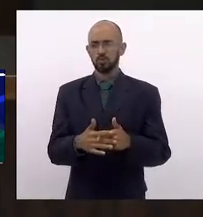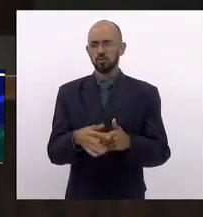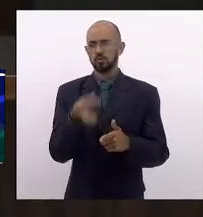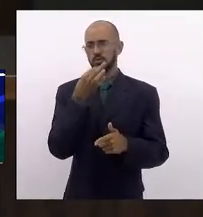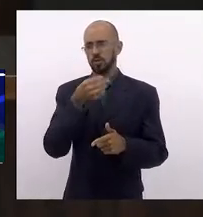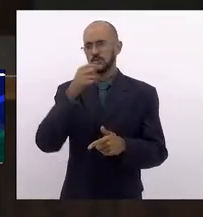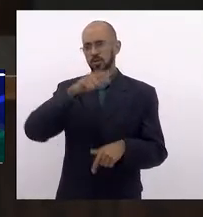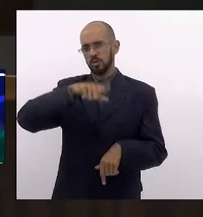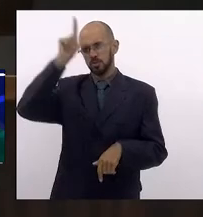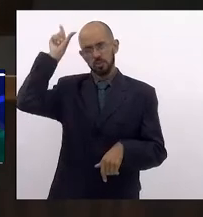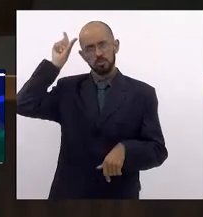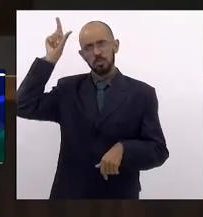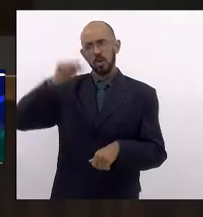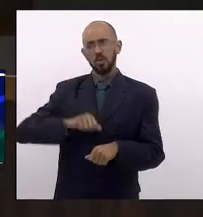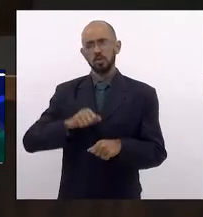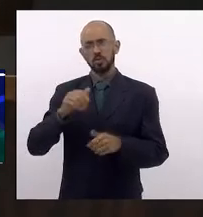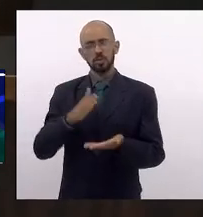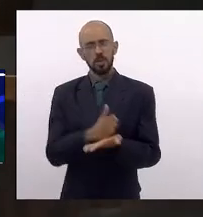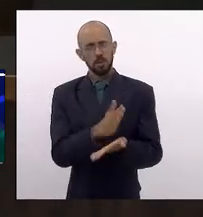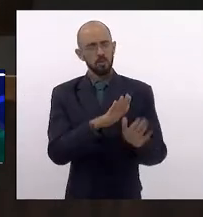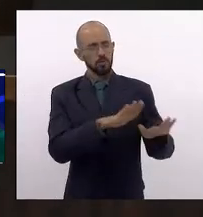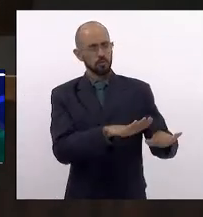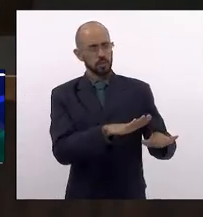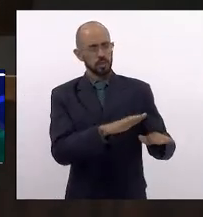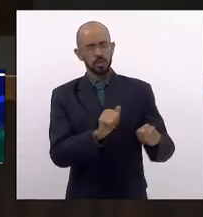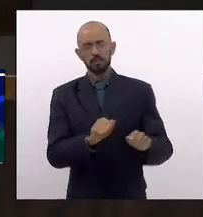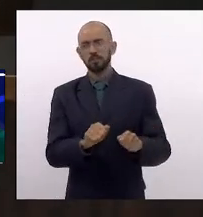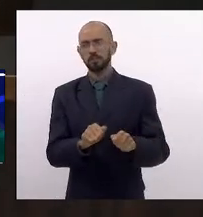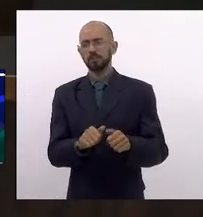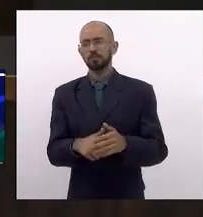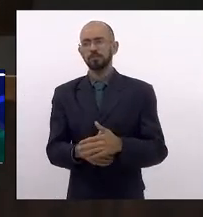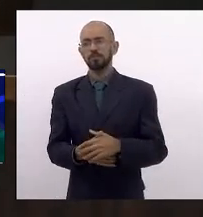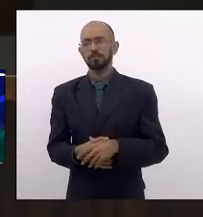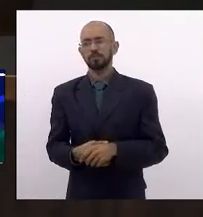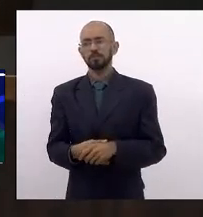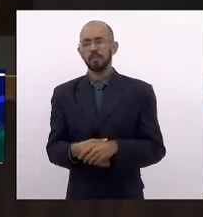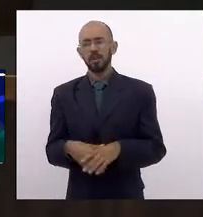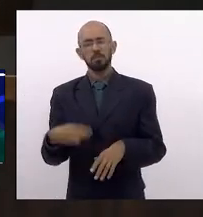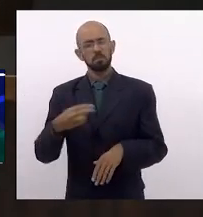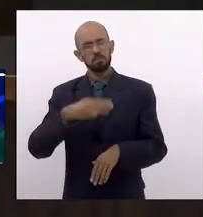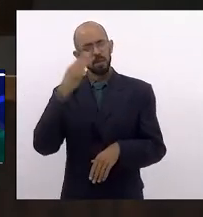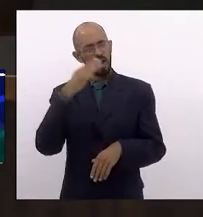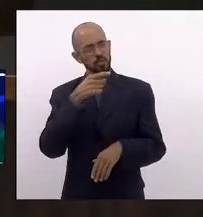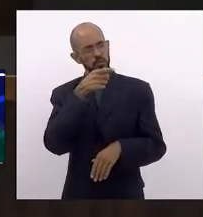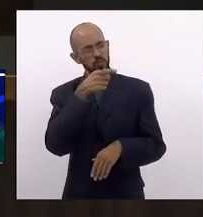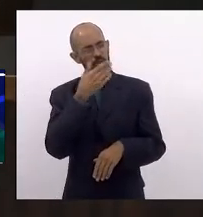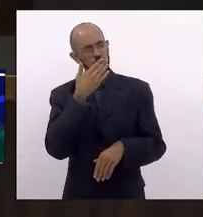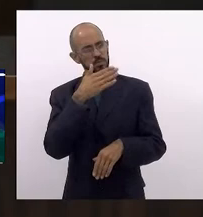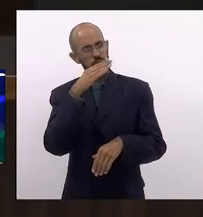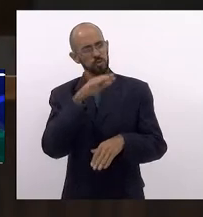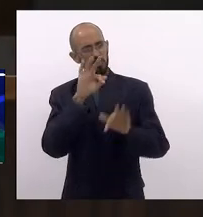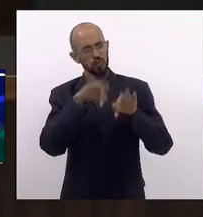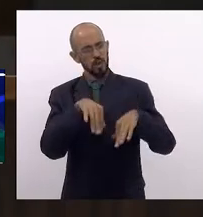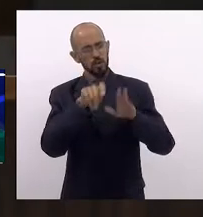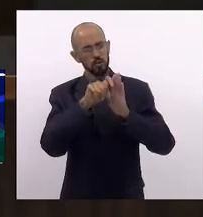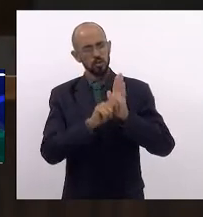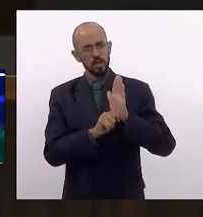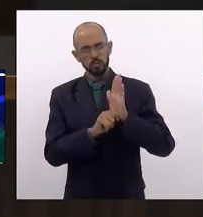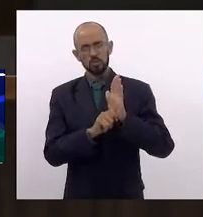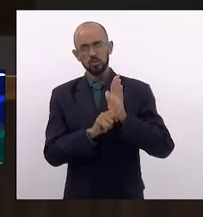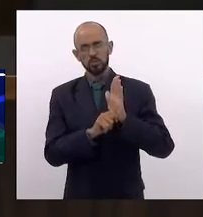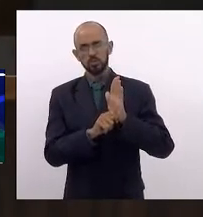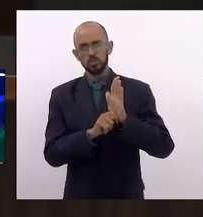sugerido pelo Deputado Luiz Paulo seus que a própria na descrição Deputado o máximo de uma série você pediu forma final de redação